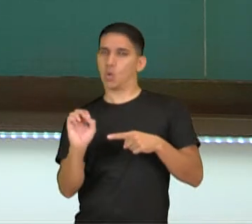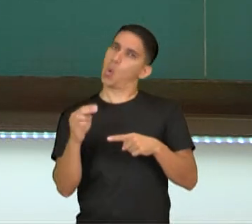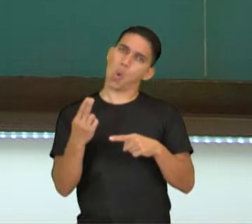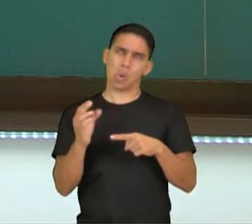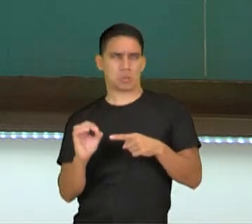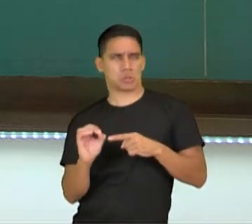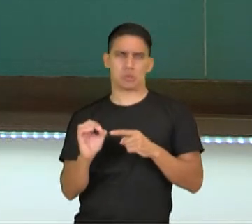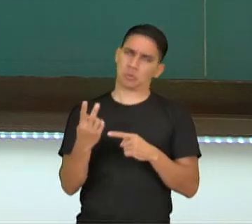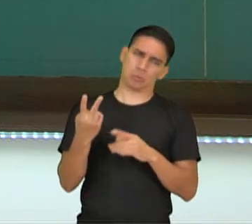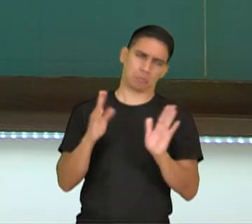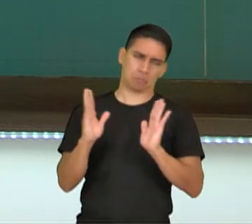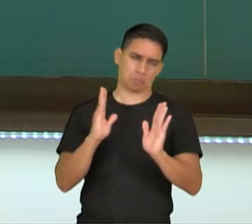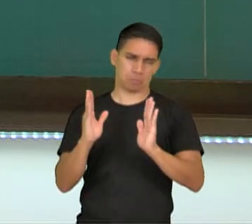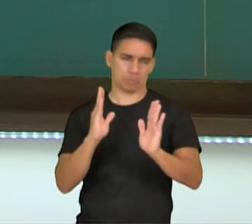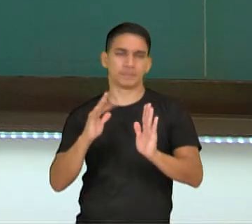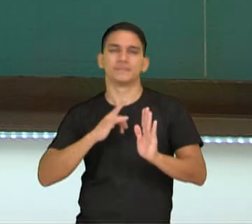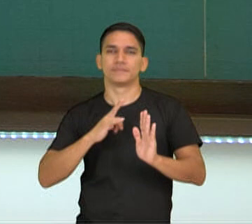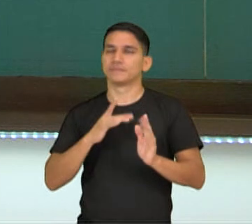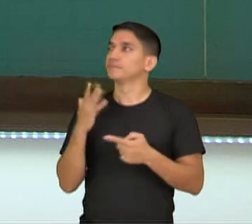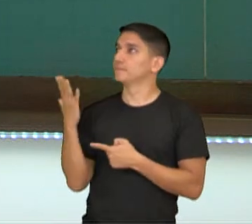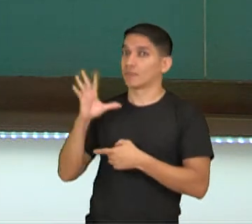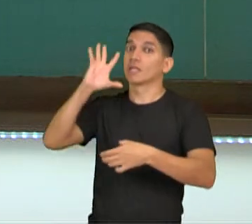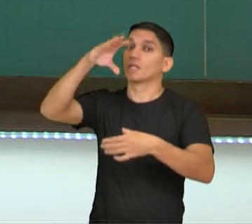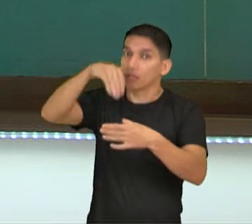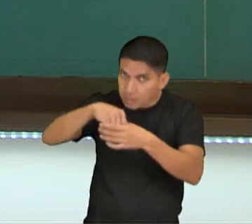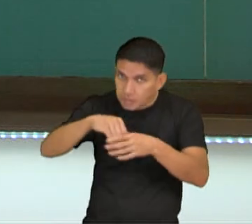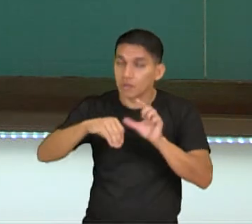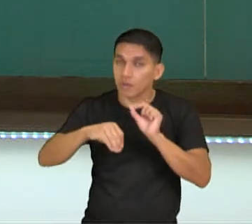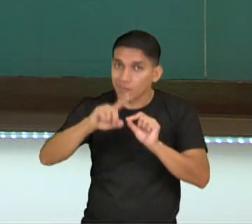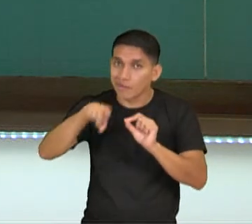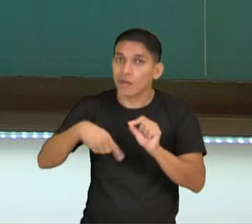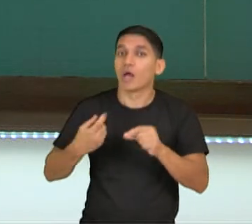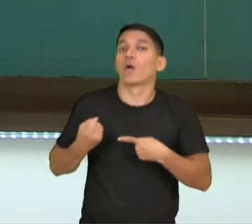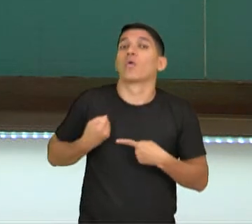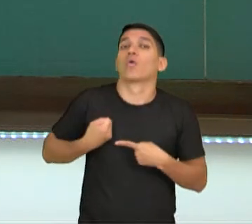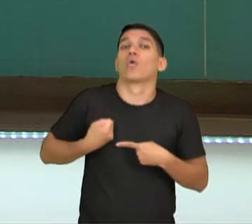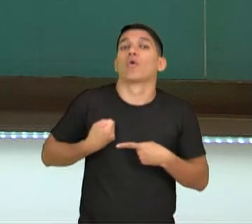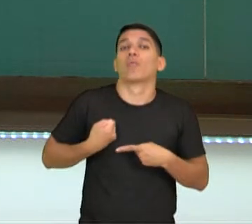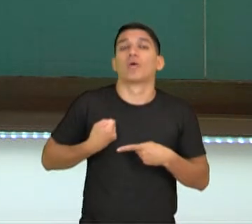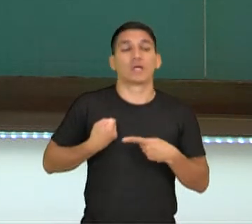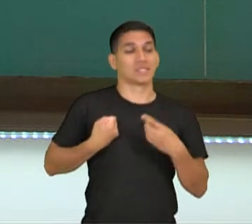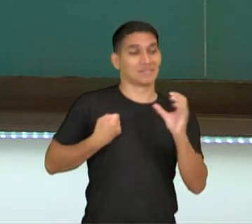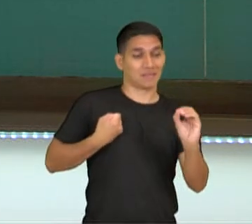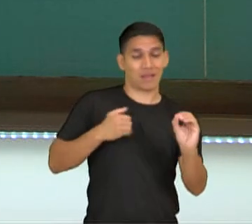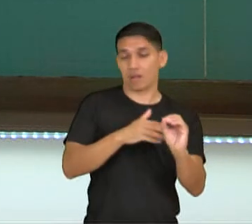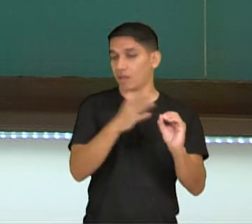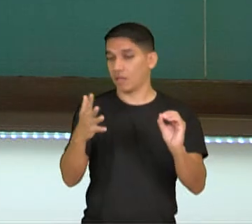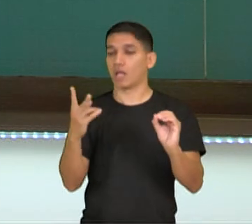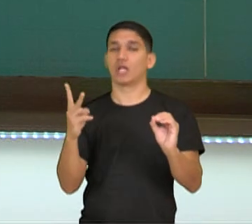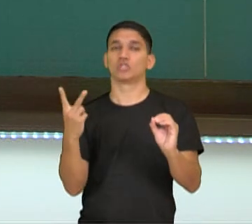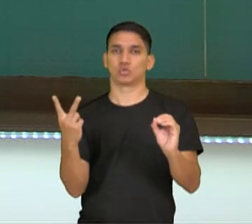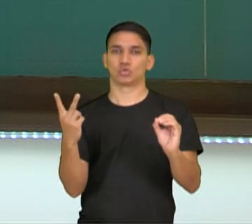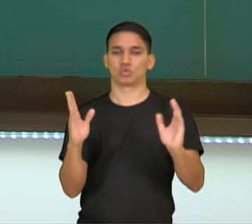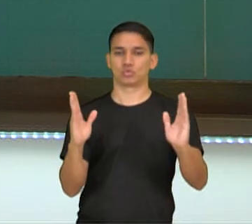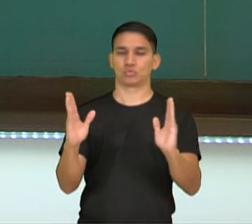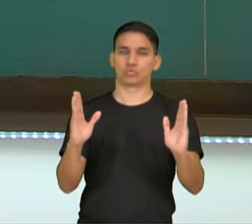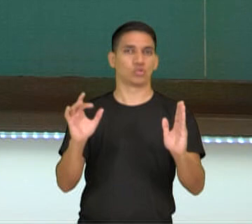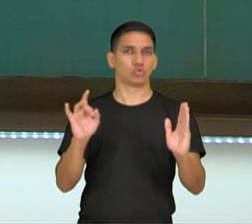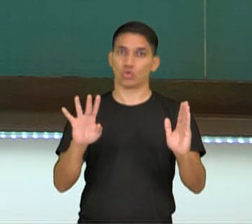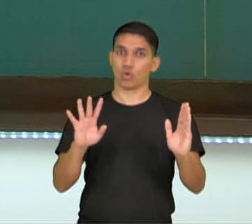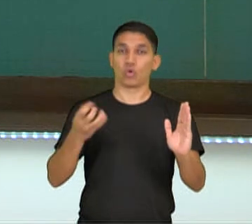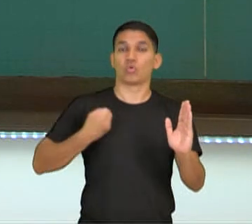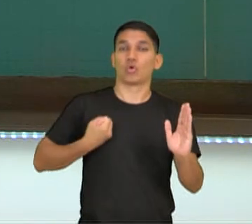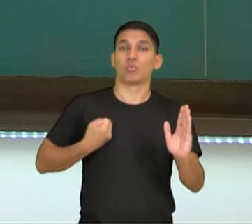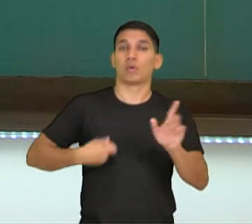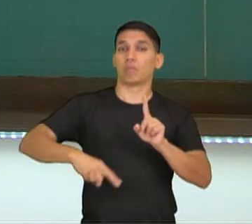0 e 2, né? Nesse intervalo entre 0 e 2, incluindo os valores de 0 e de 2 também, somente valores